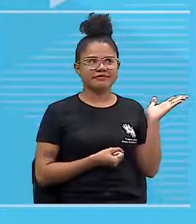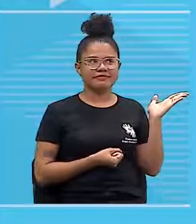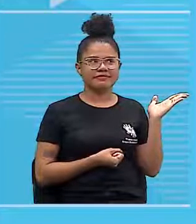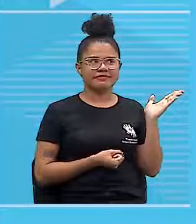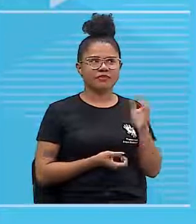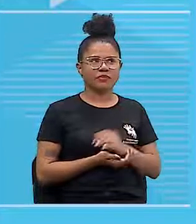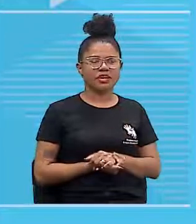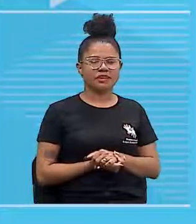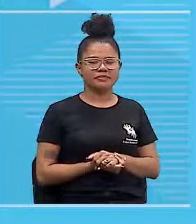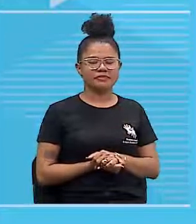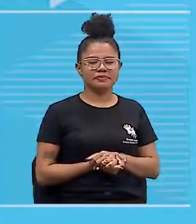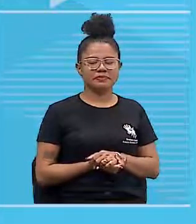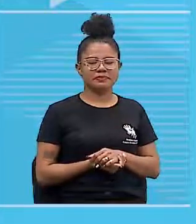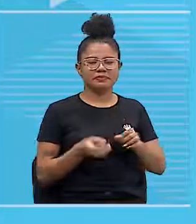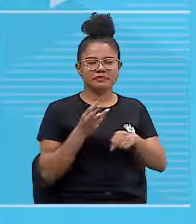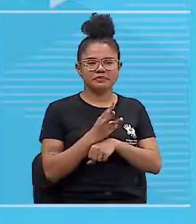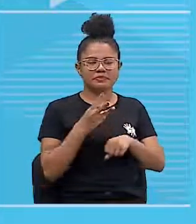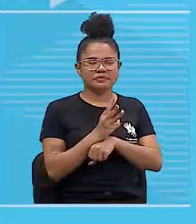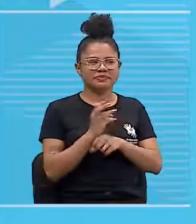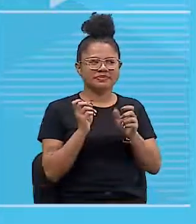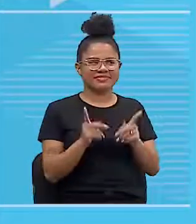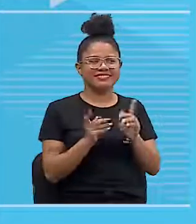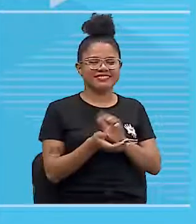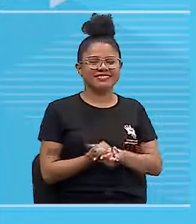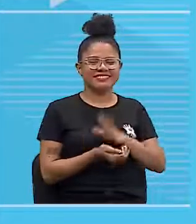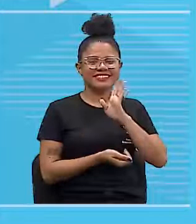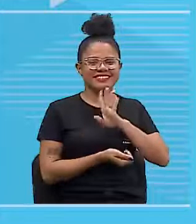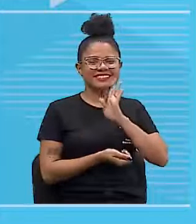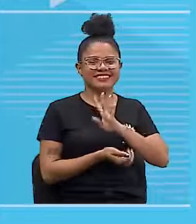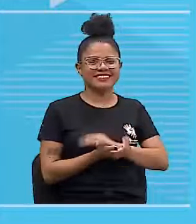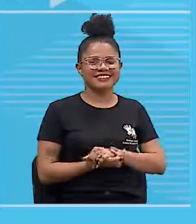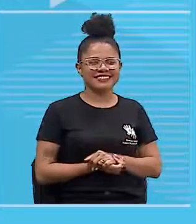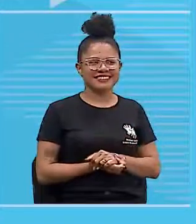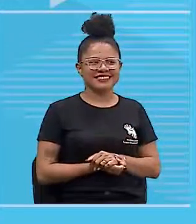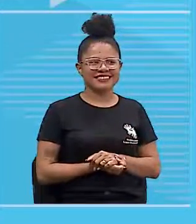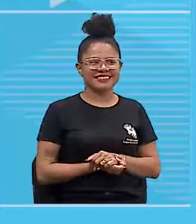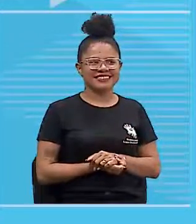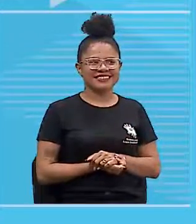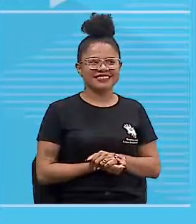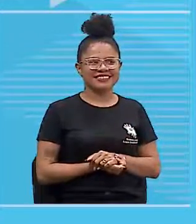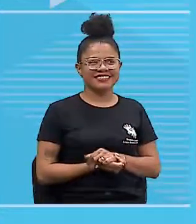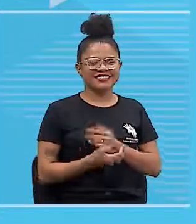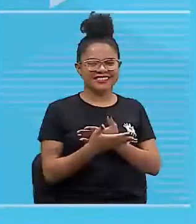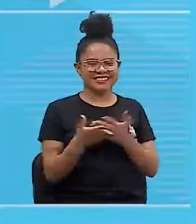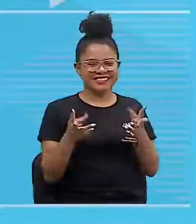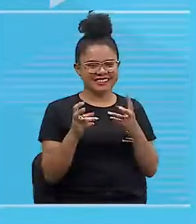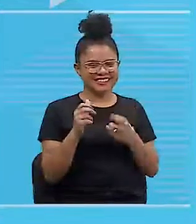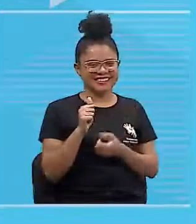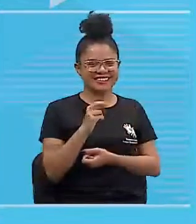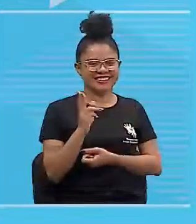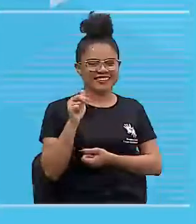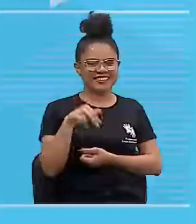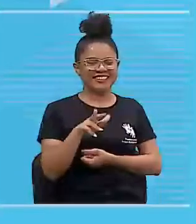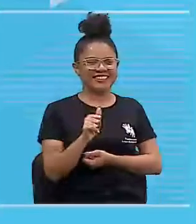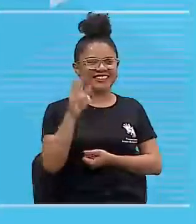98336198 é meu WhatsApp viu que coisa boa E aí Adriana tu viu aí tu vê aí Adriana as